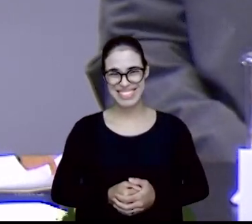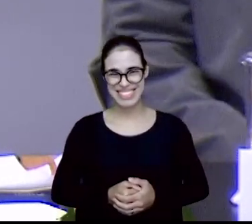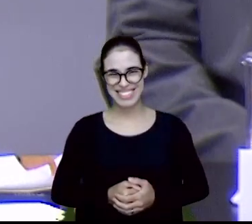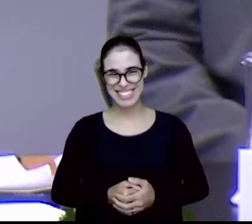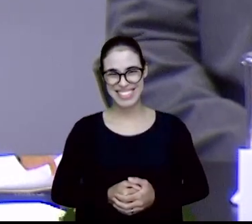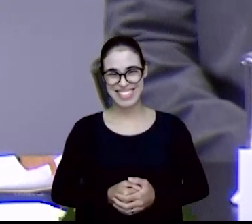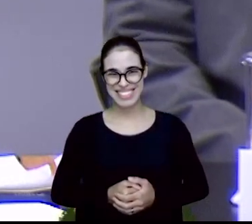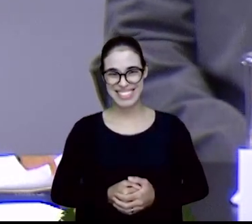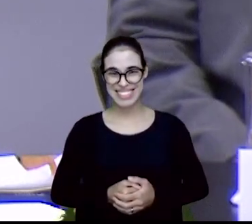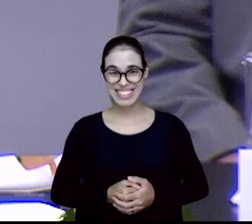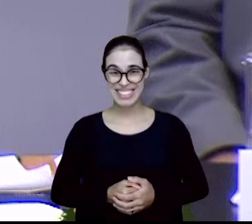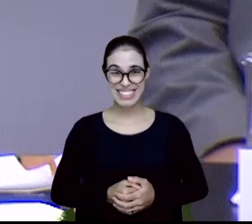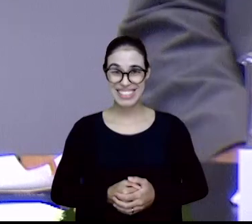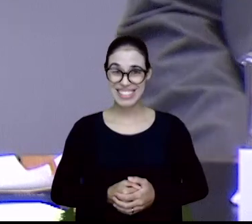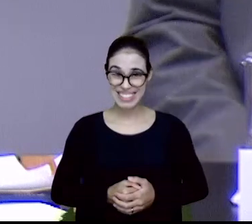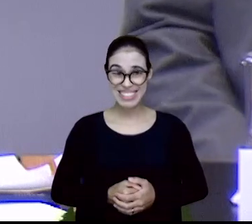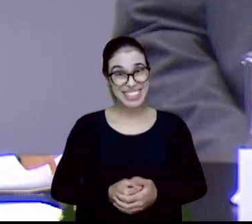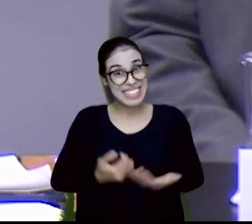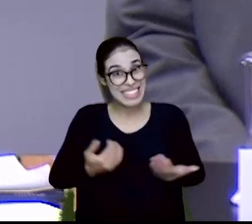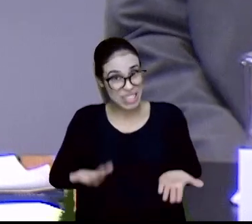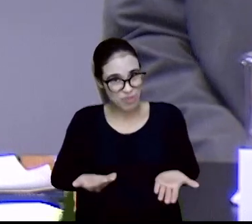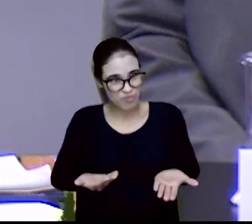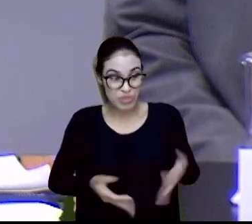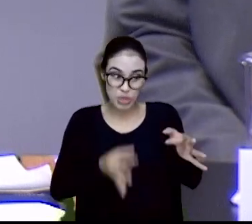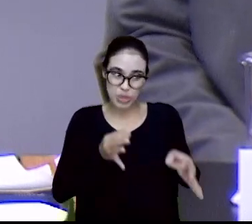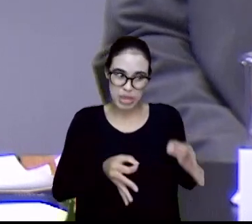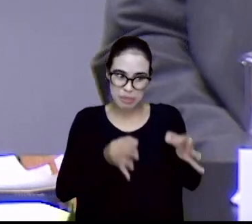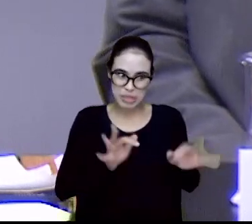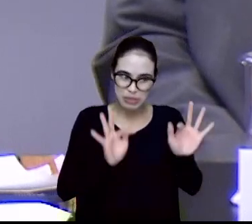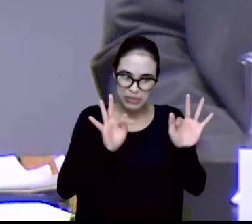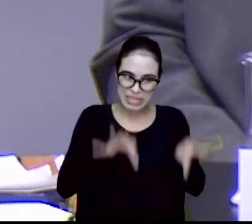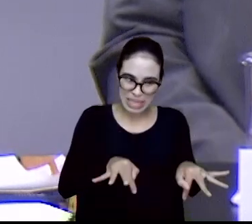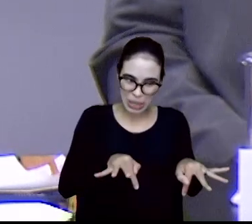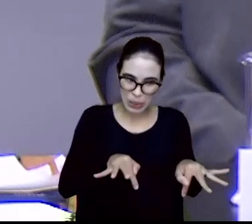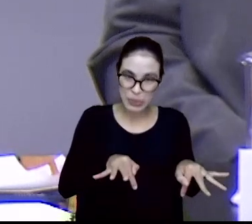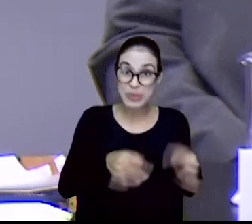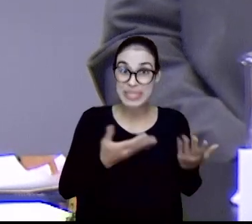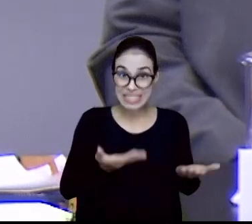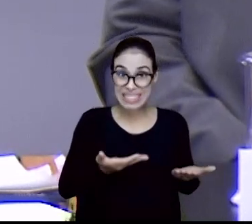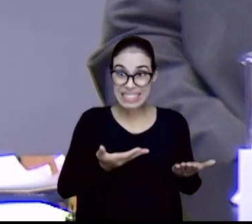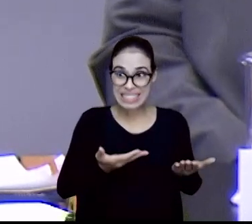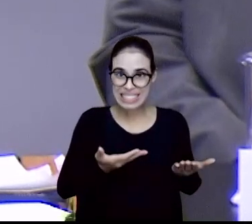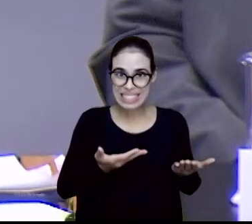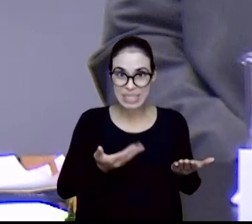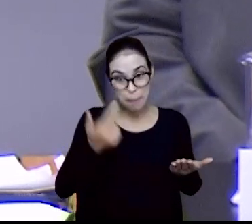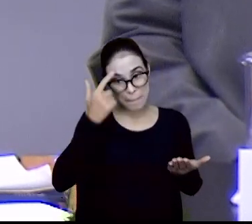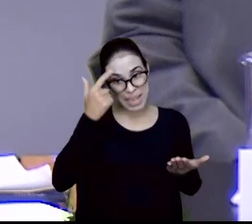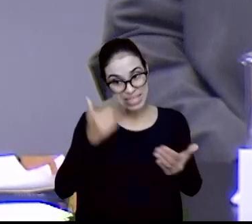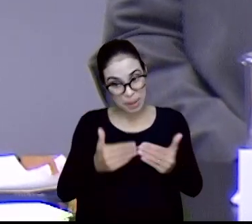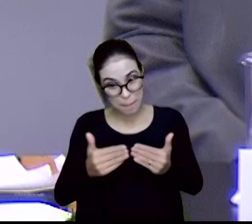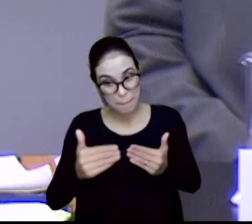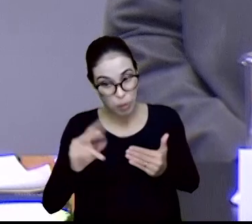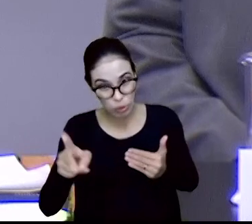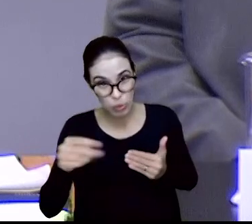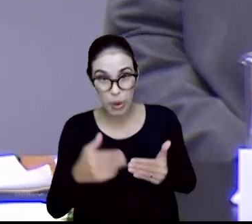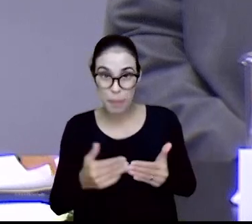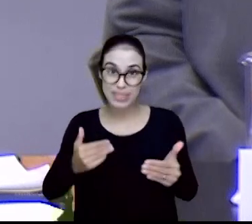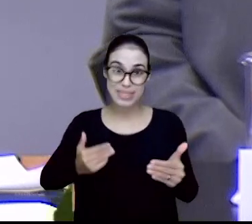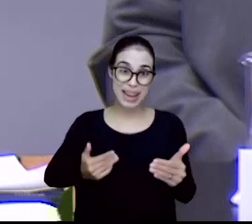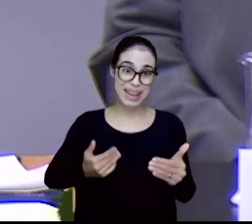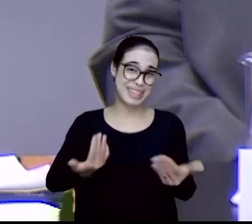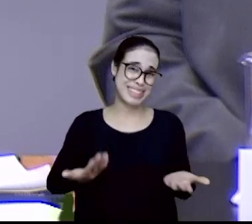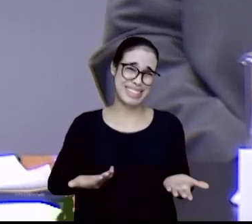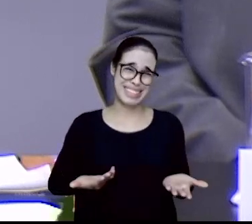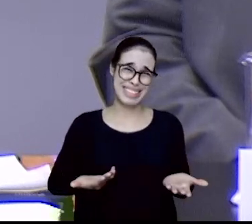cada um na vida sabe as dificuldades que carrega. Então, pelas dúvidas, e eu até hoje, eu quase não uso essas